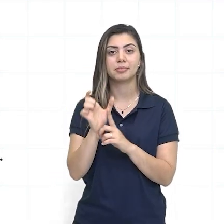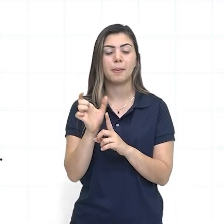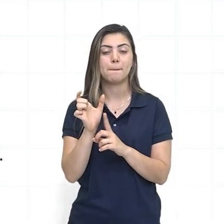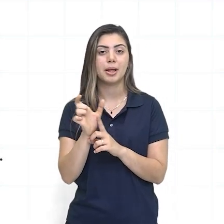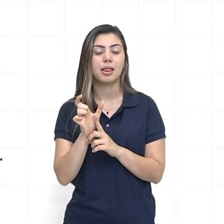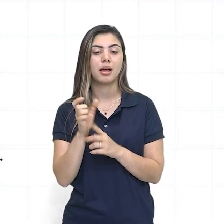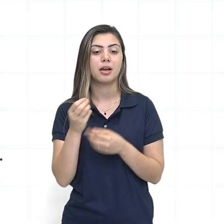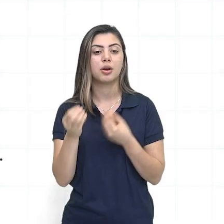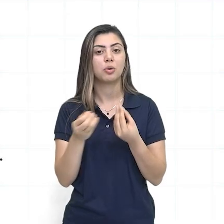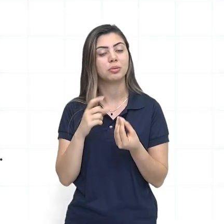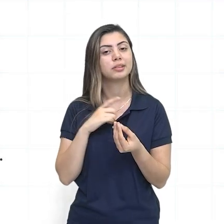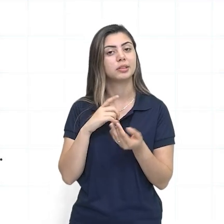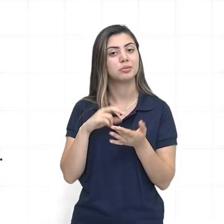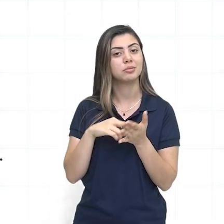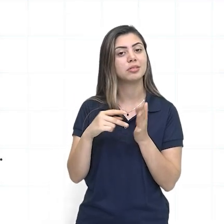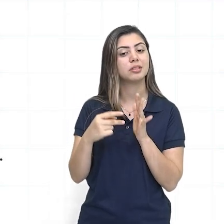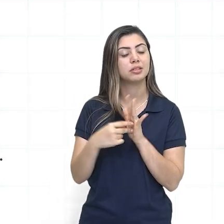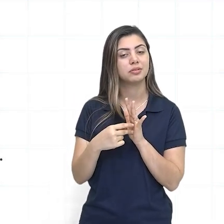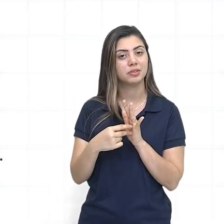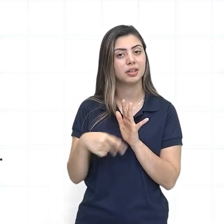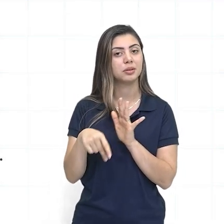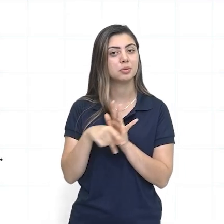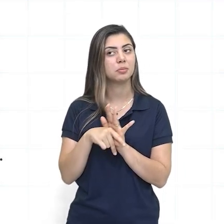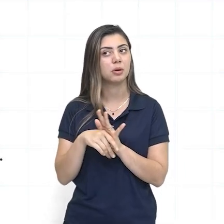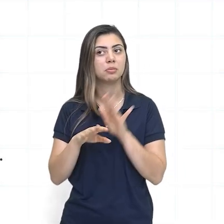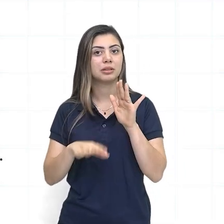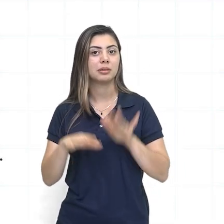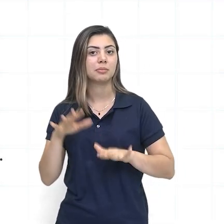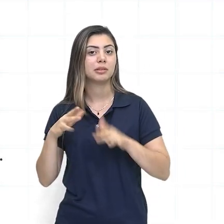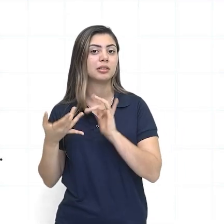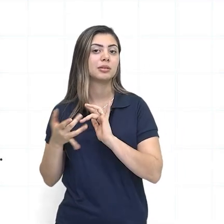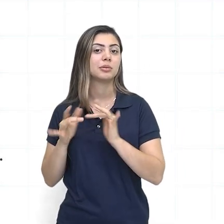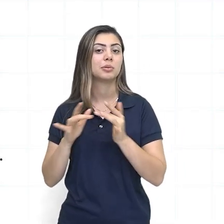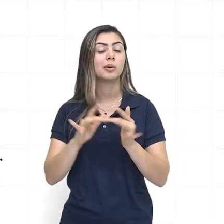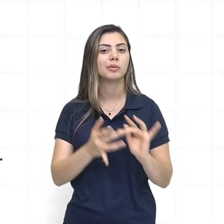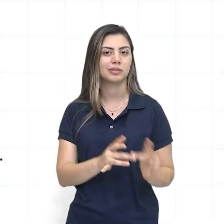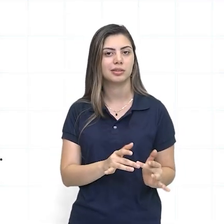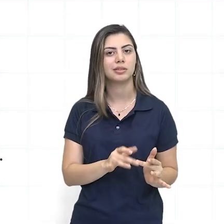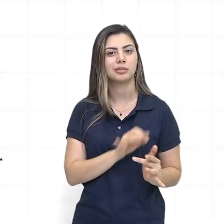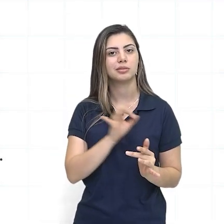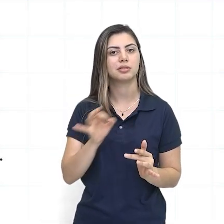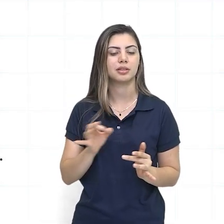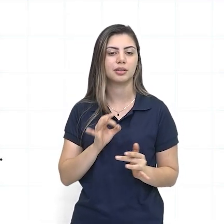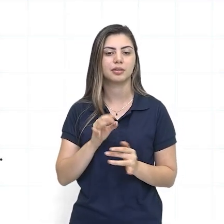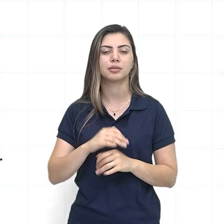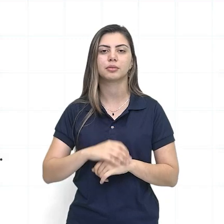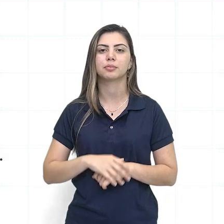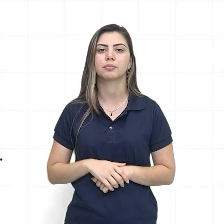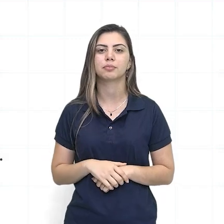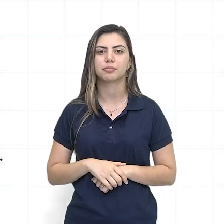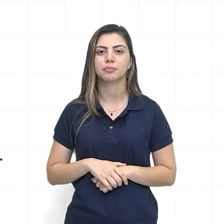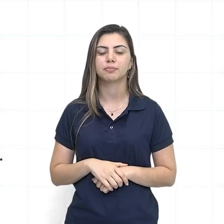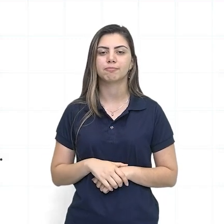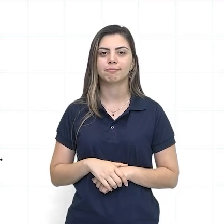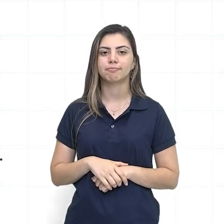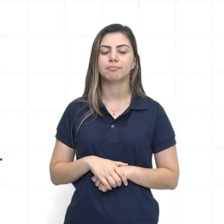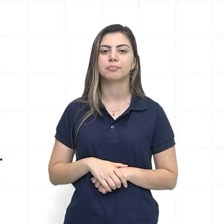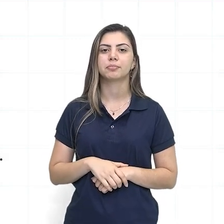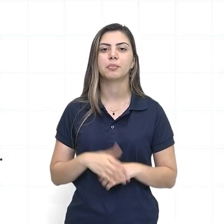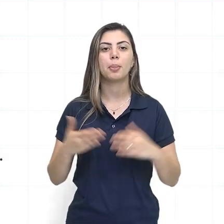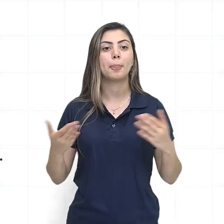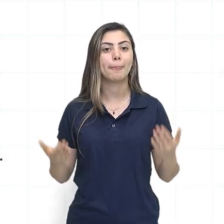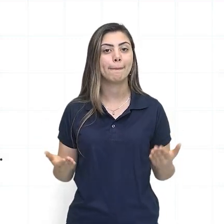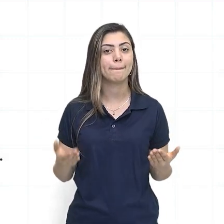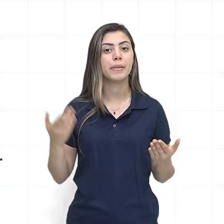ela vai ganhar um novo sentido, dependendo do contexto em que essa palavra esteja escrita. Tá? Então, isso